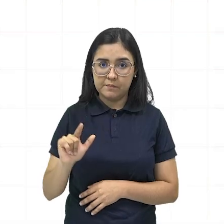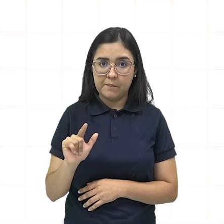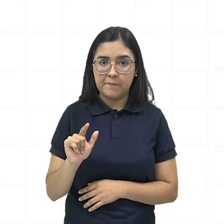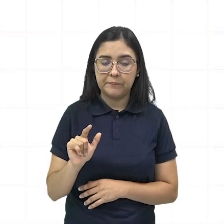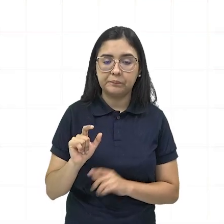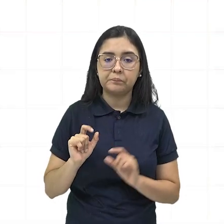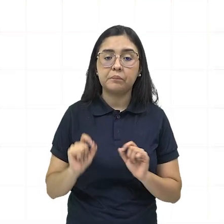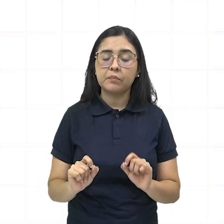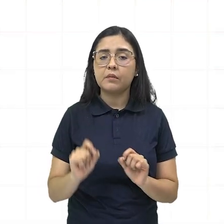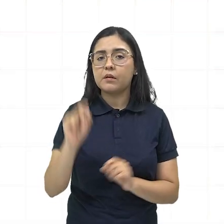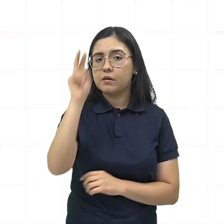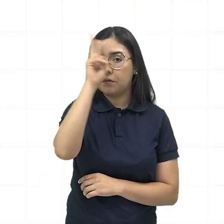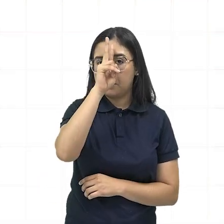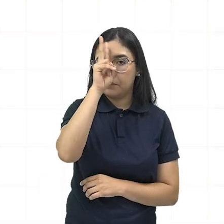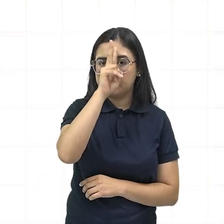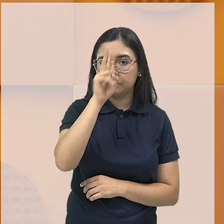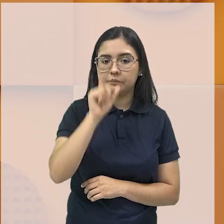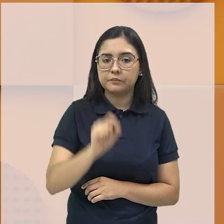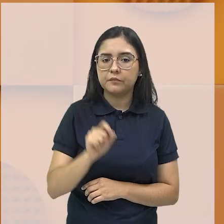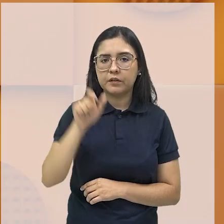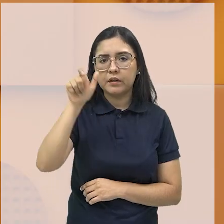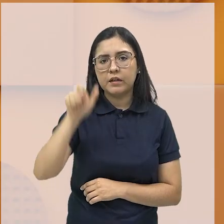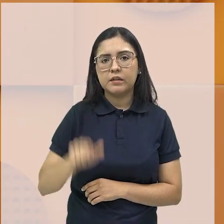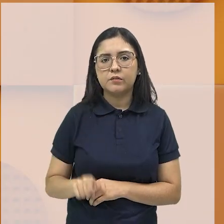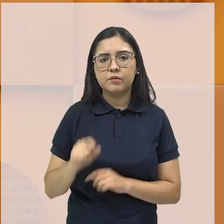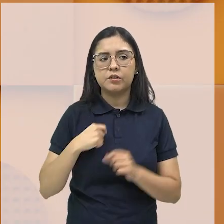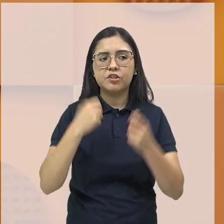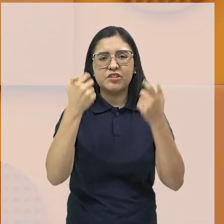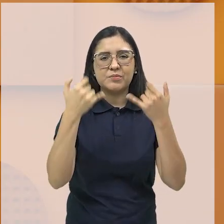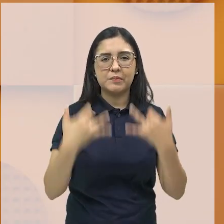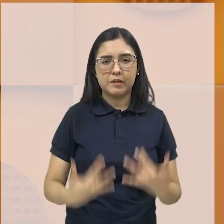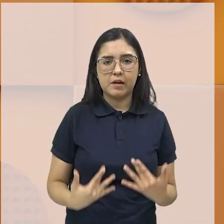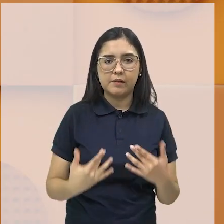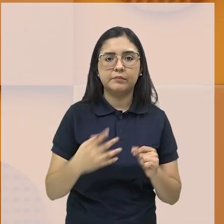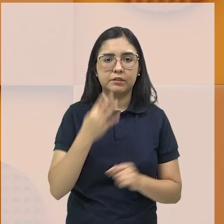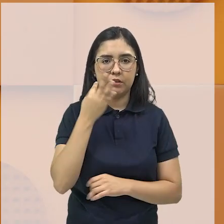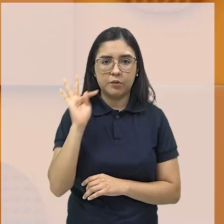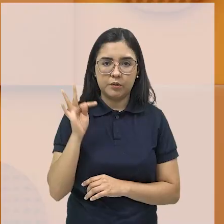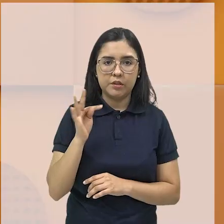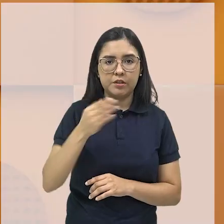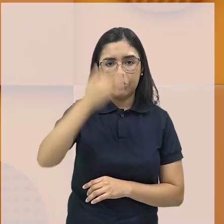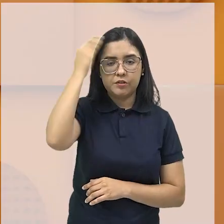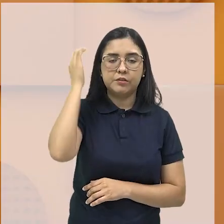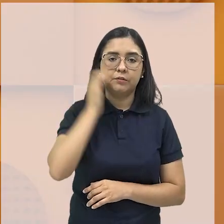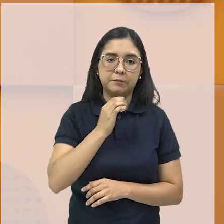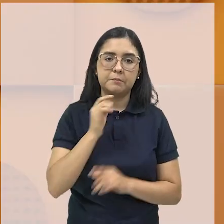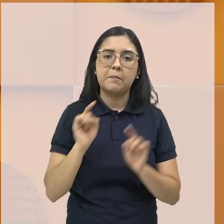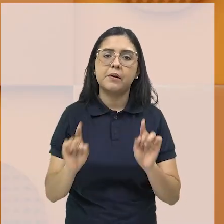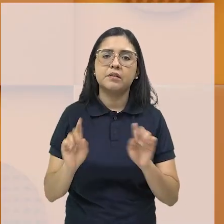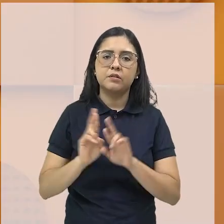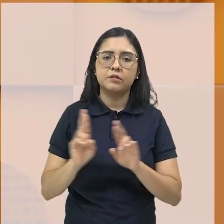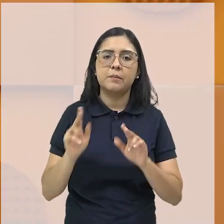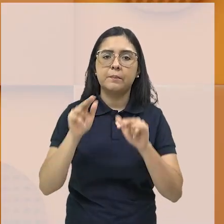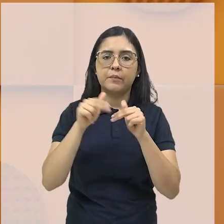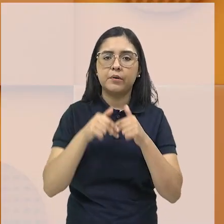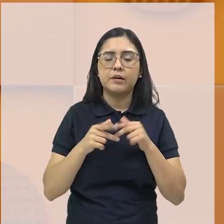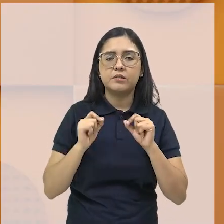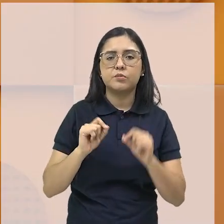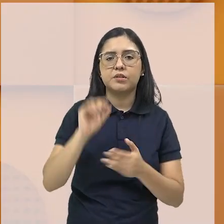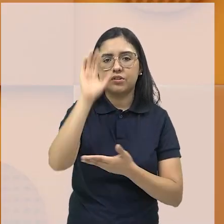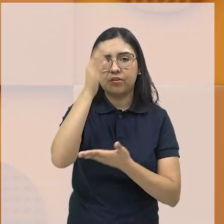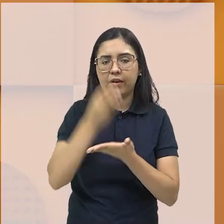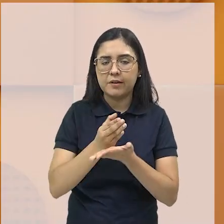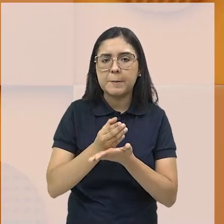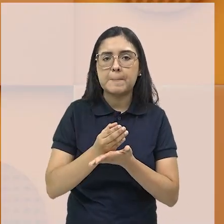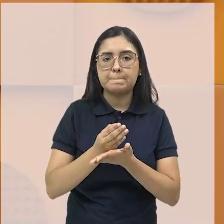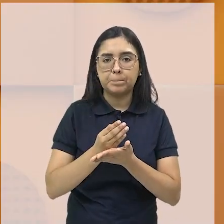Lembrando que ele não chega a falar do conceito de darwinismo social, tá? É associado a ele por conta das suas teses,